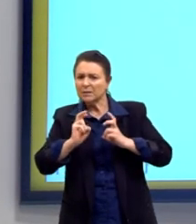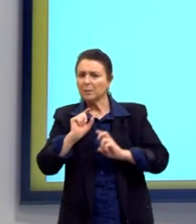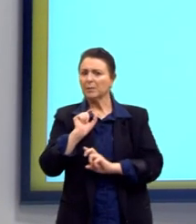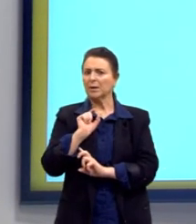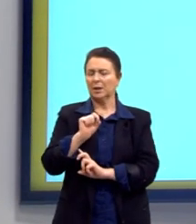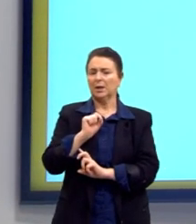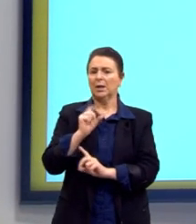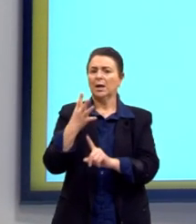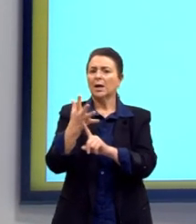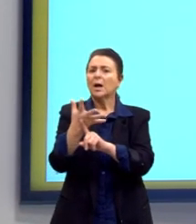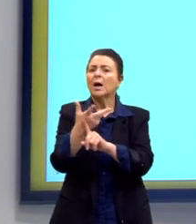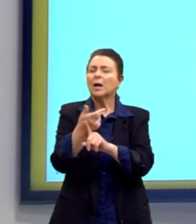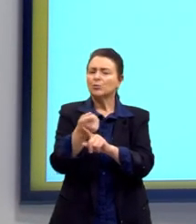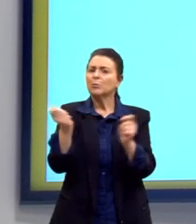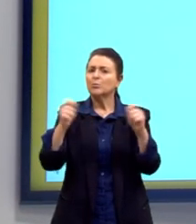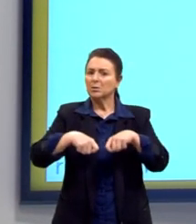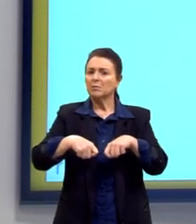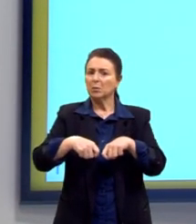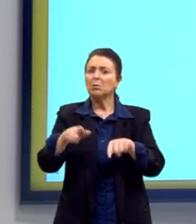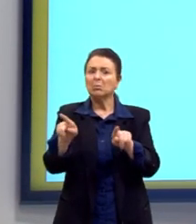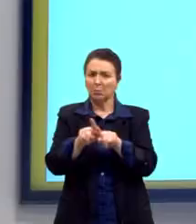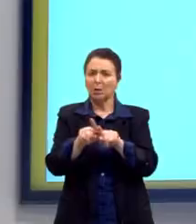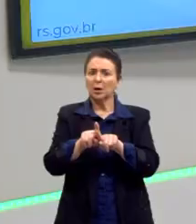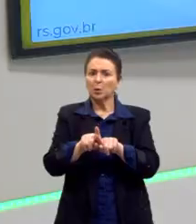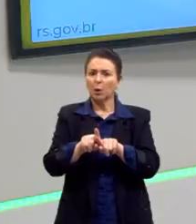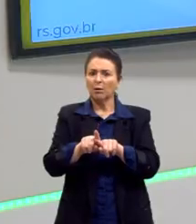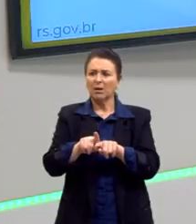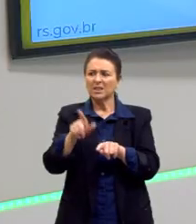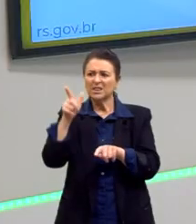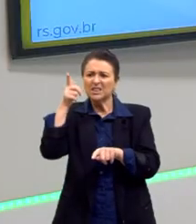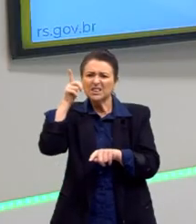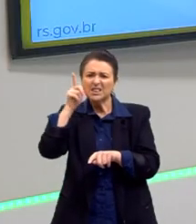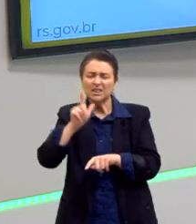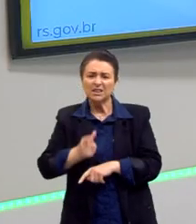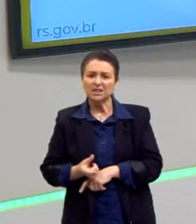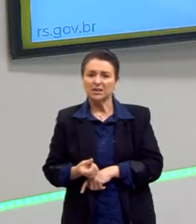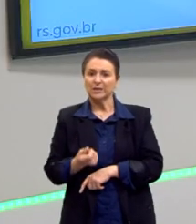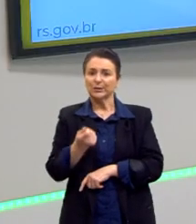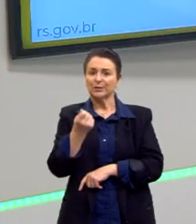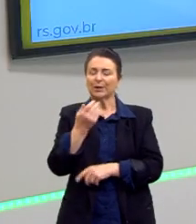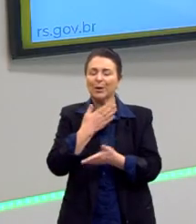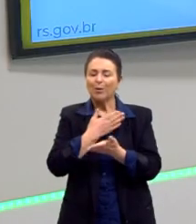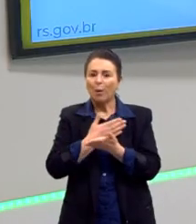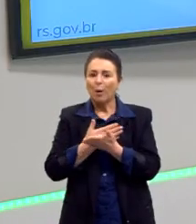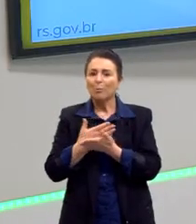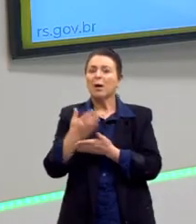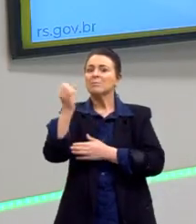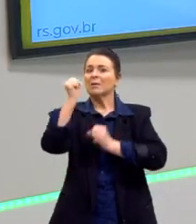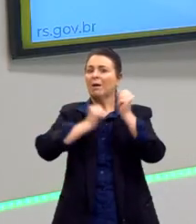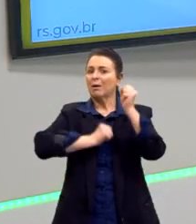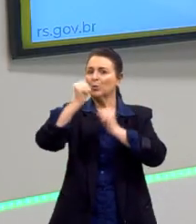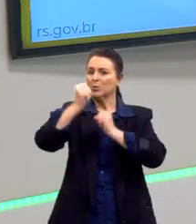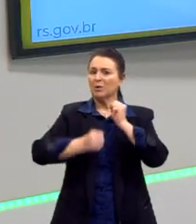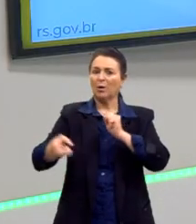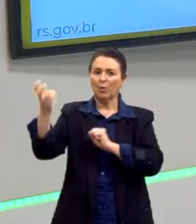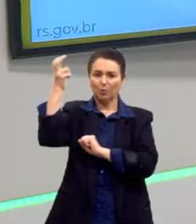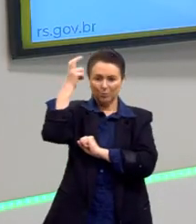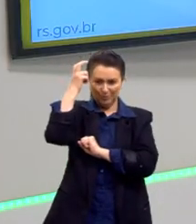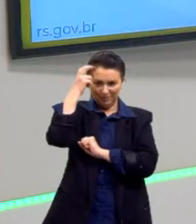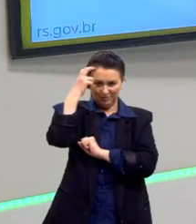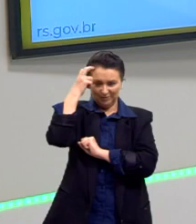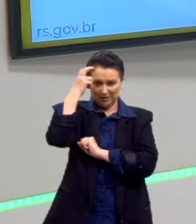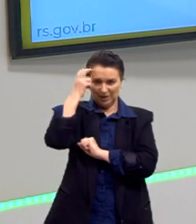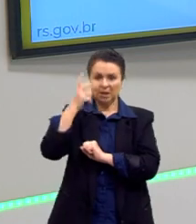com a arte é possível ganhar dinheiro né e por isso vem a chamada indústria cultural e aí que vem a denúncia da arte com